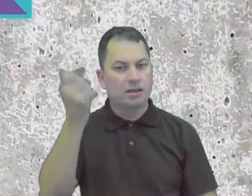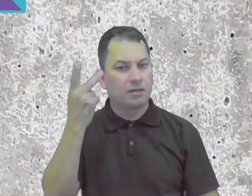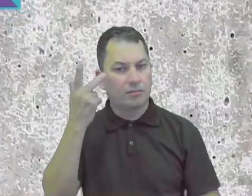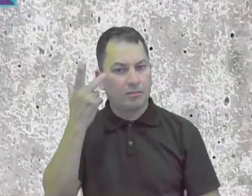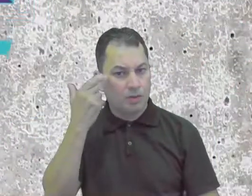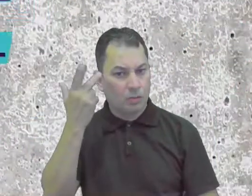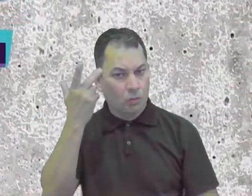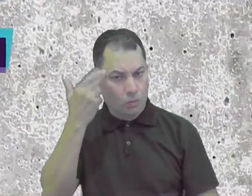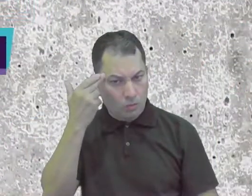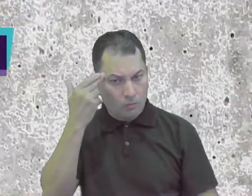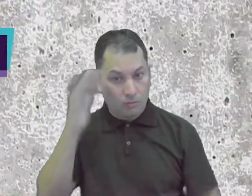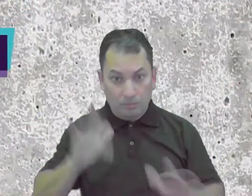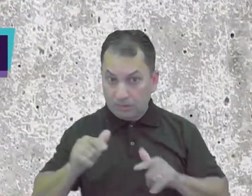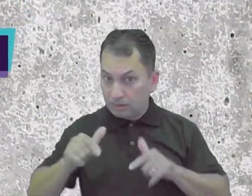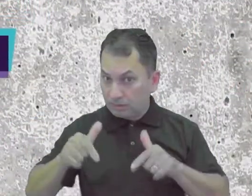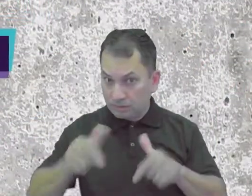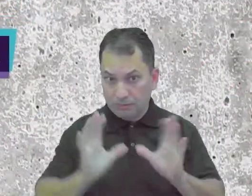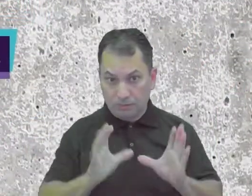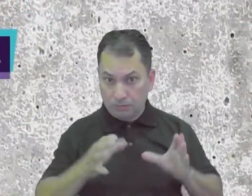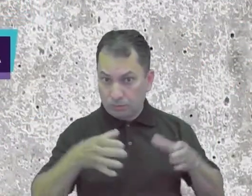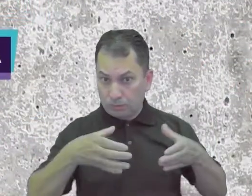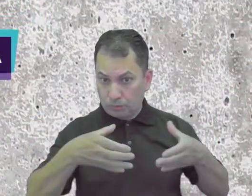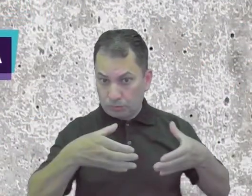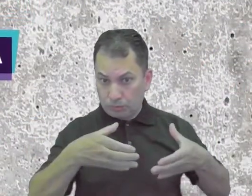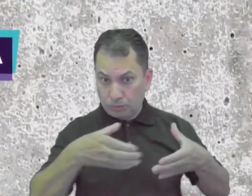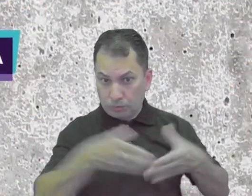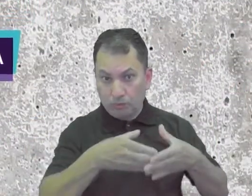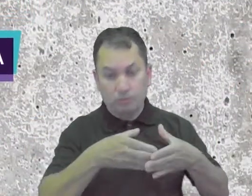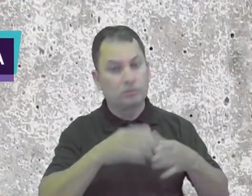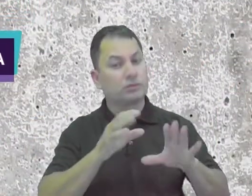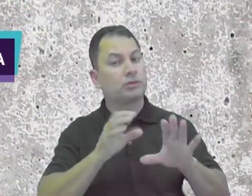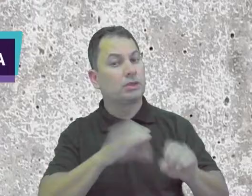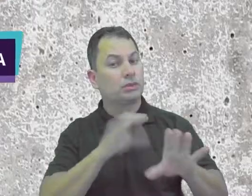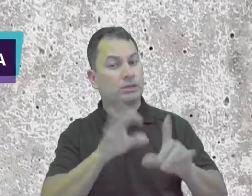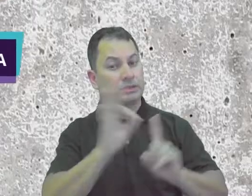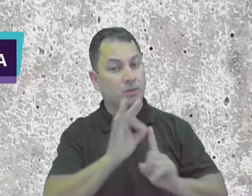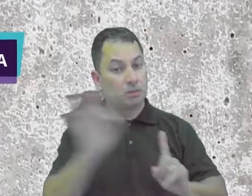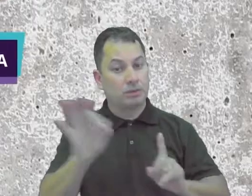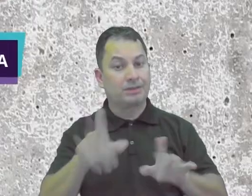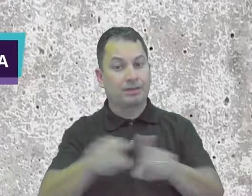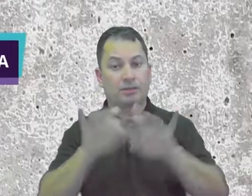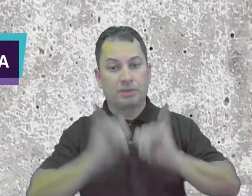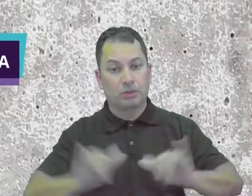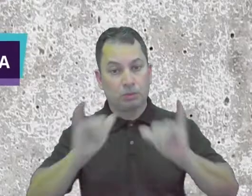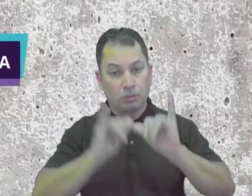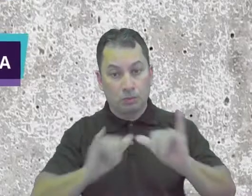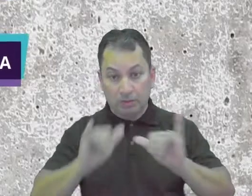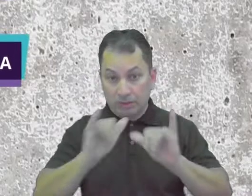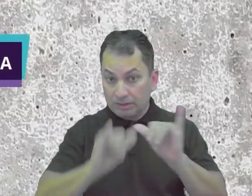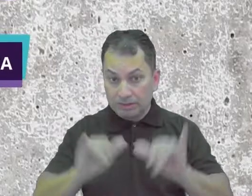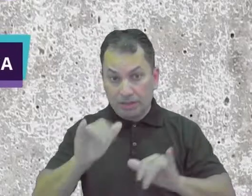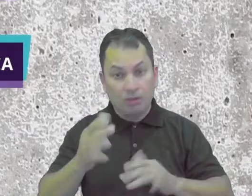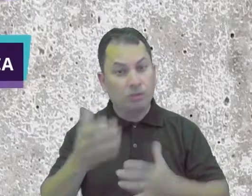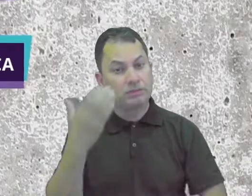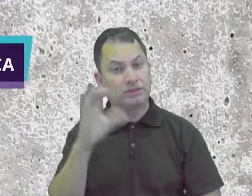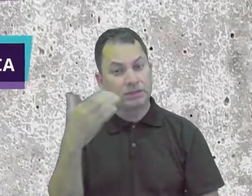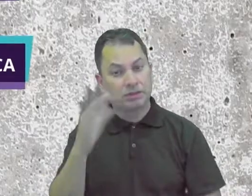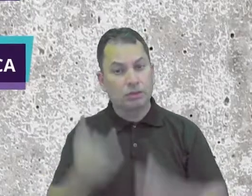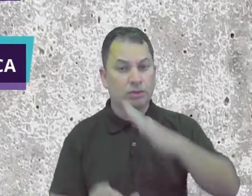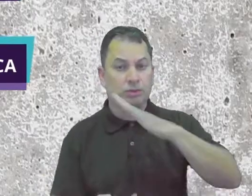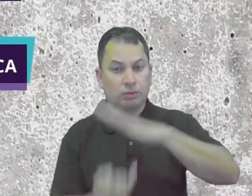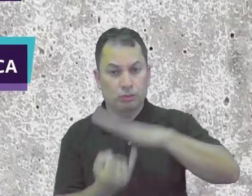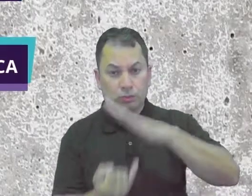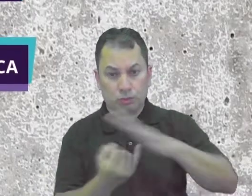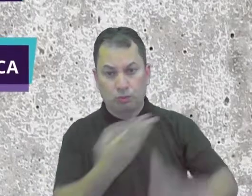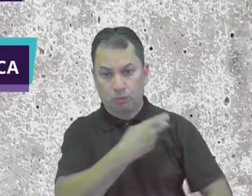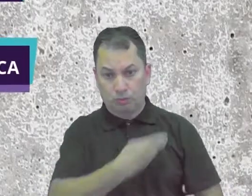Saber Comum, uma iniciativa conjunta de educação à distância e divulgação científica das instituições públicas de ensino